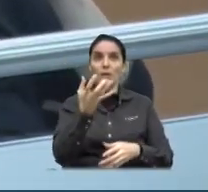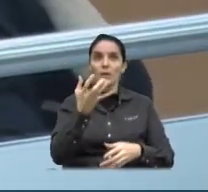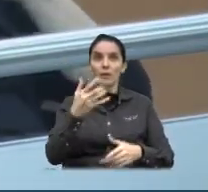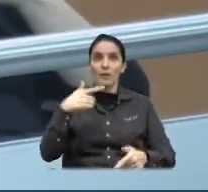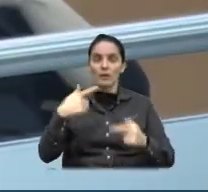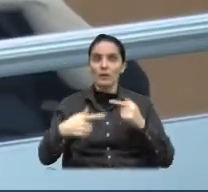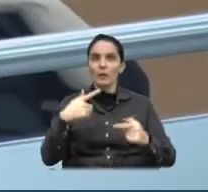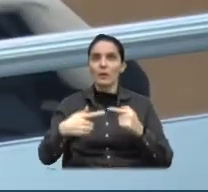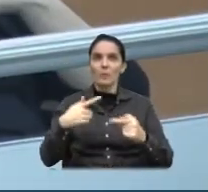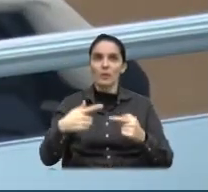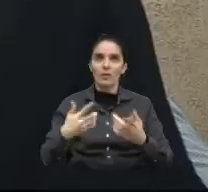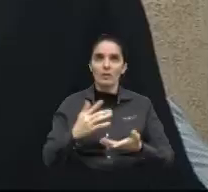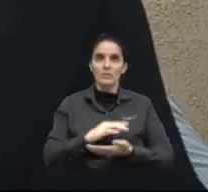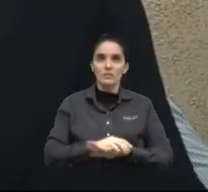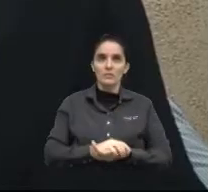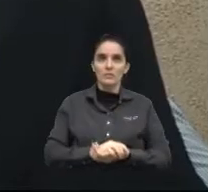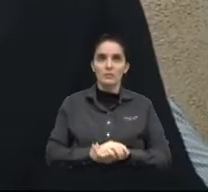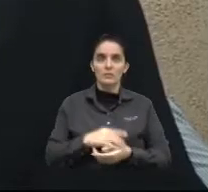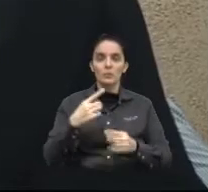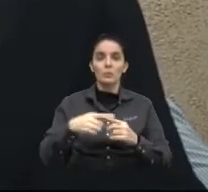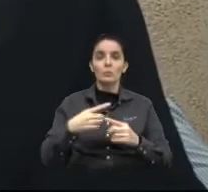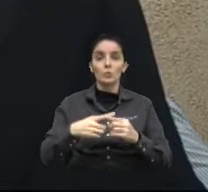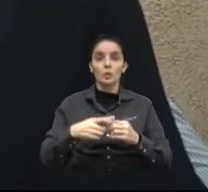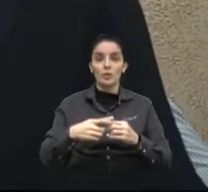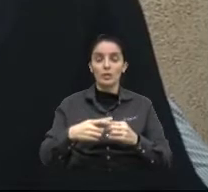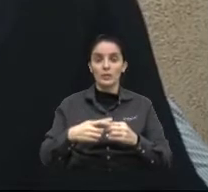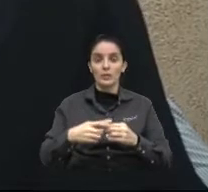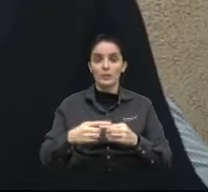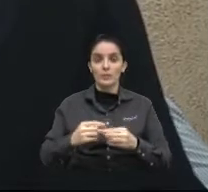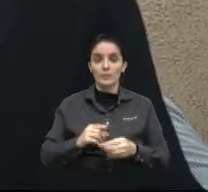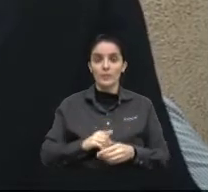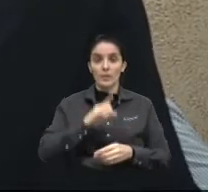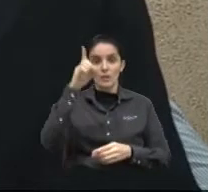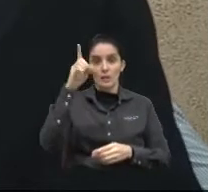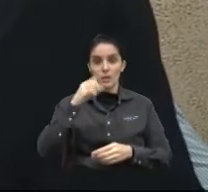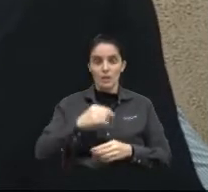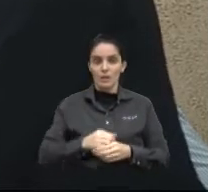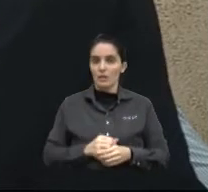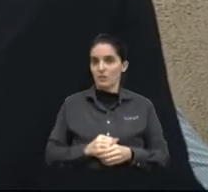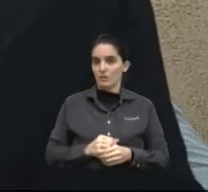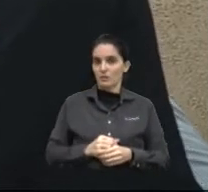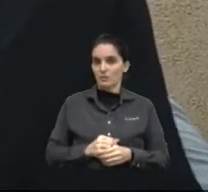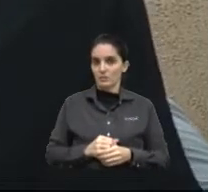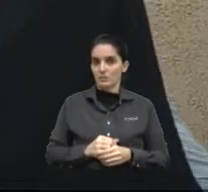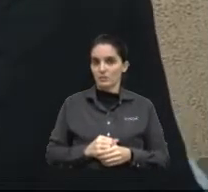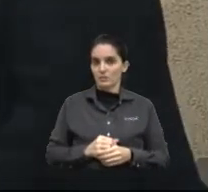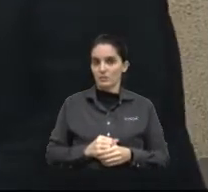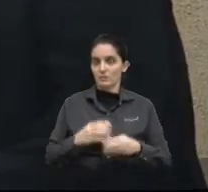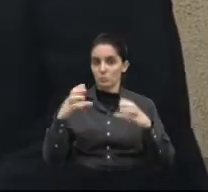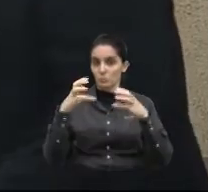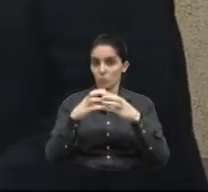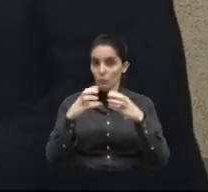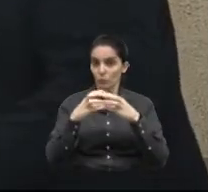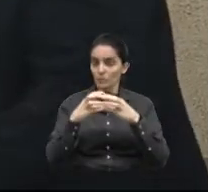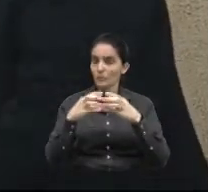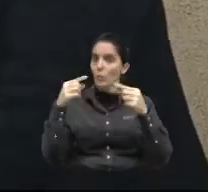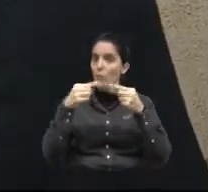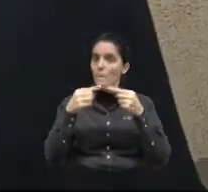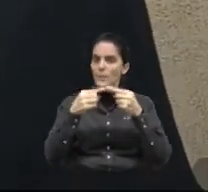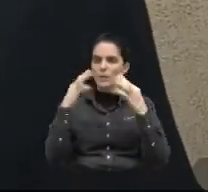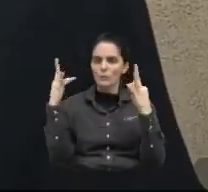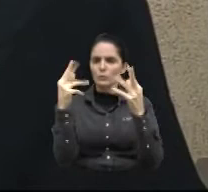na convenção americana de direitos humanos diz que é direito do pai e eu tenho comigo aqui também contra esse